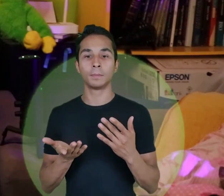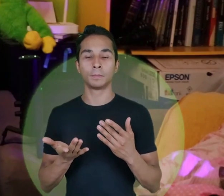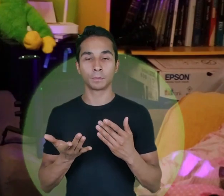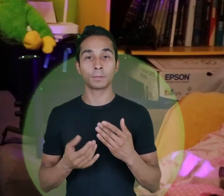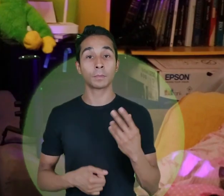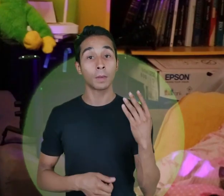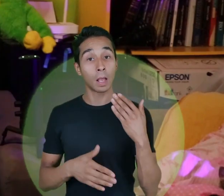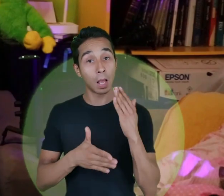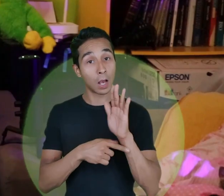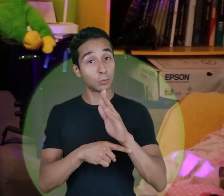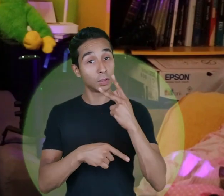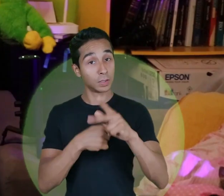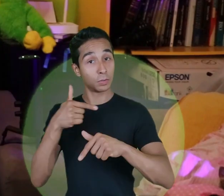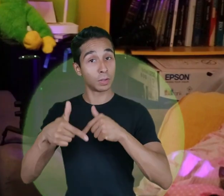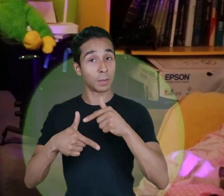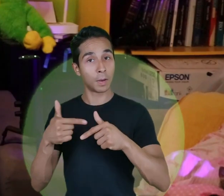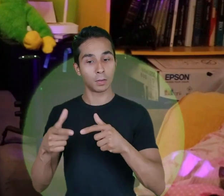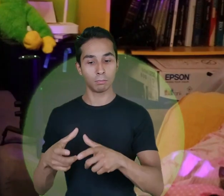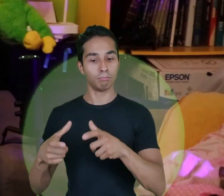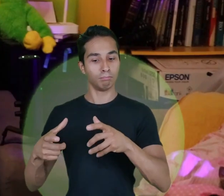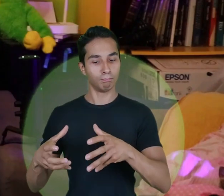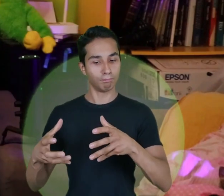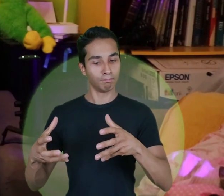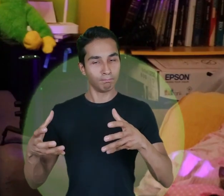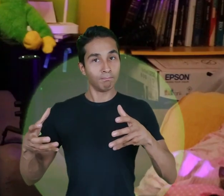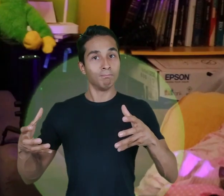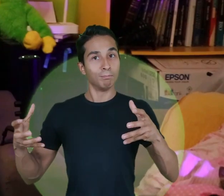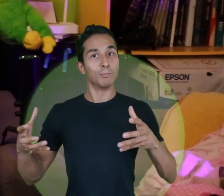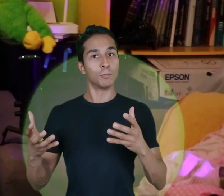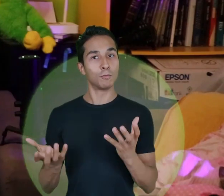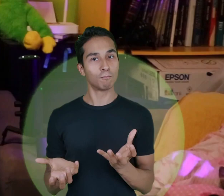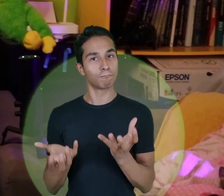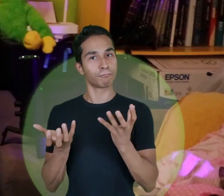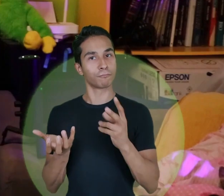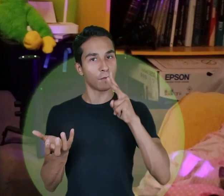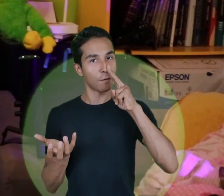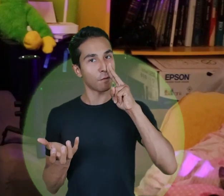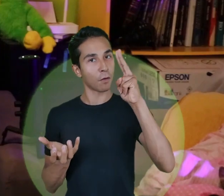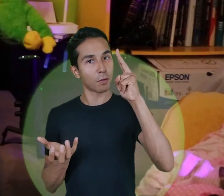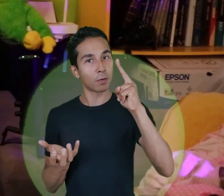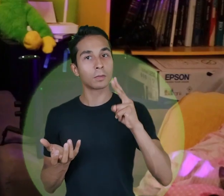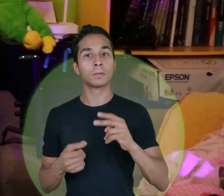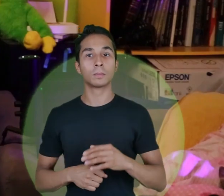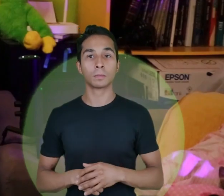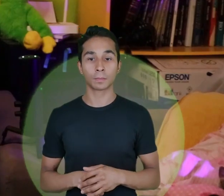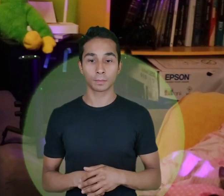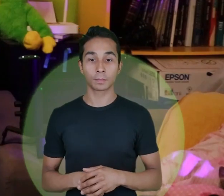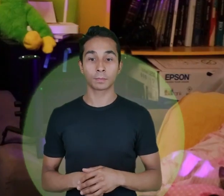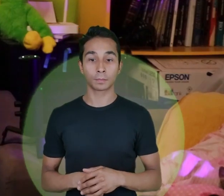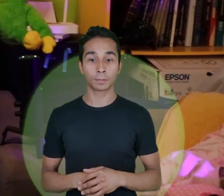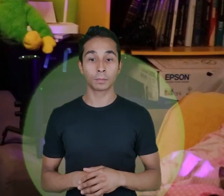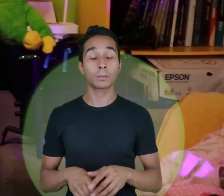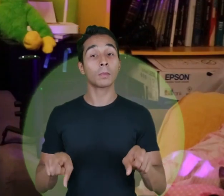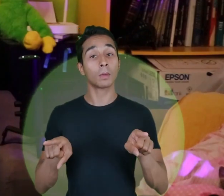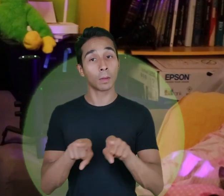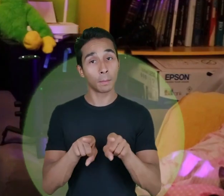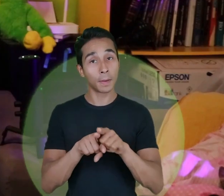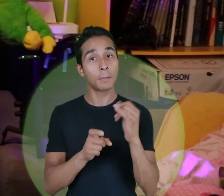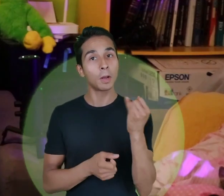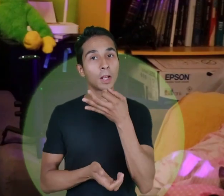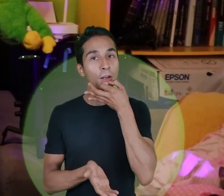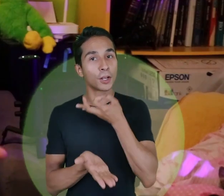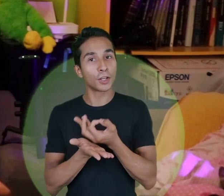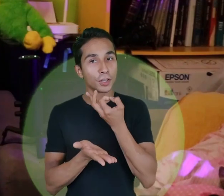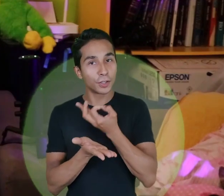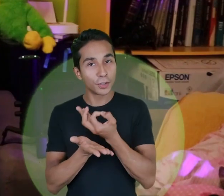suas obras, né, ver que elas foram vistas por pessoas especializadas, né. A importância da crítica também pela